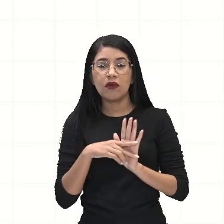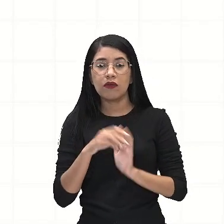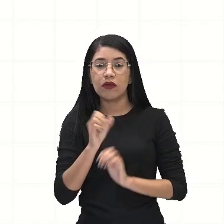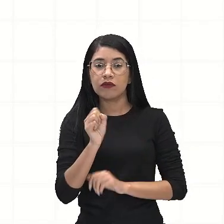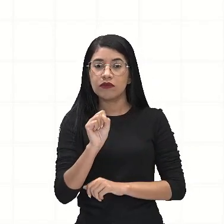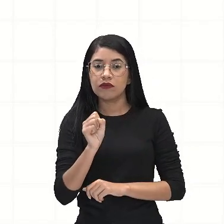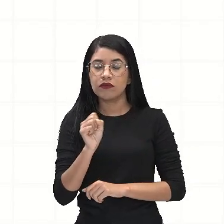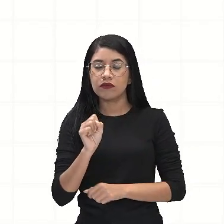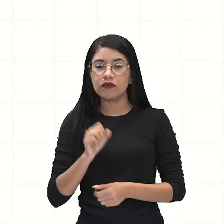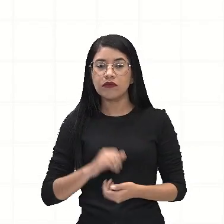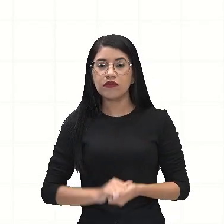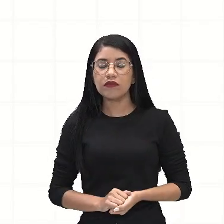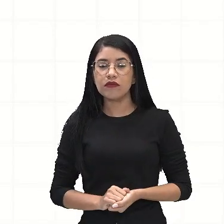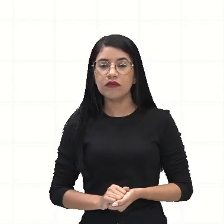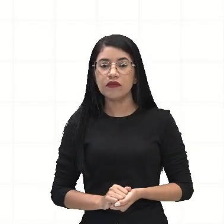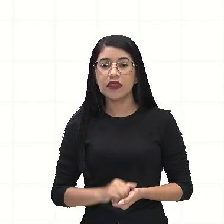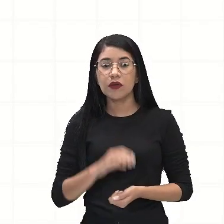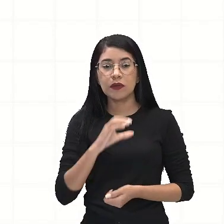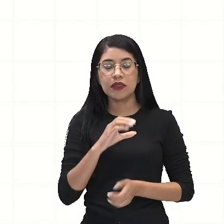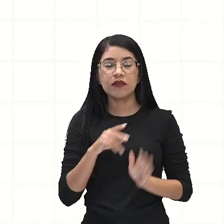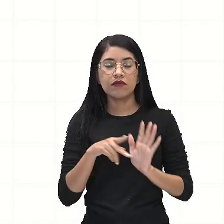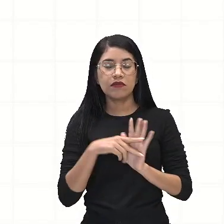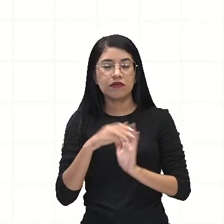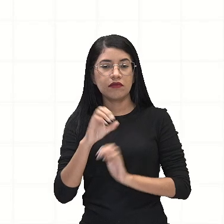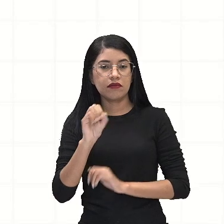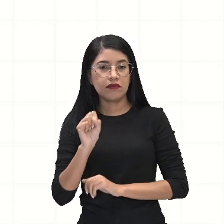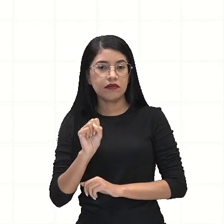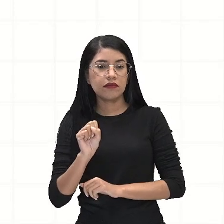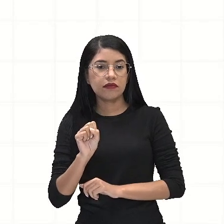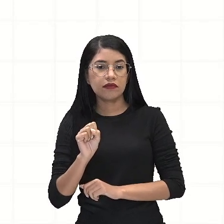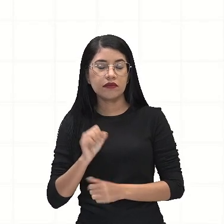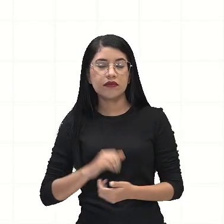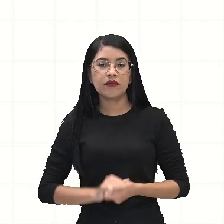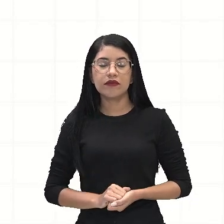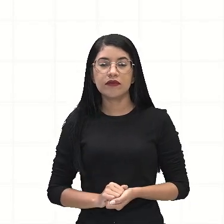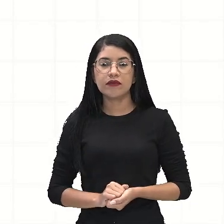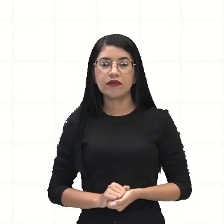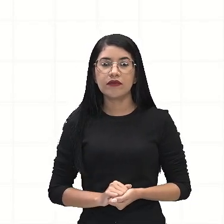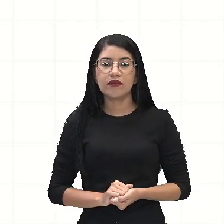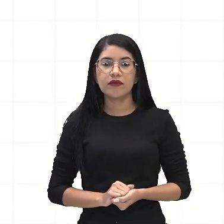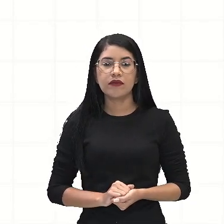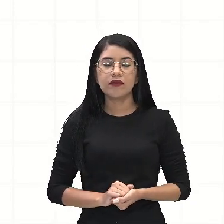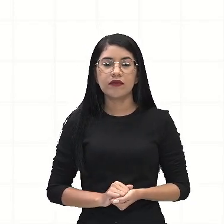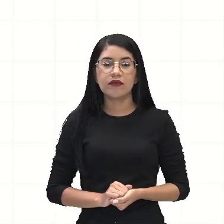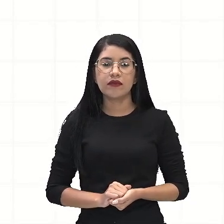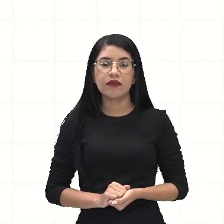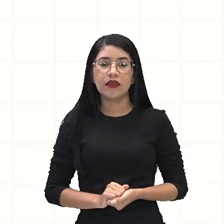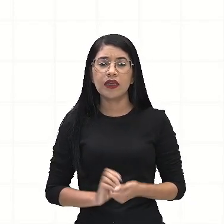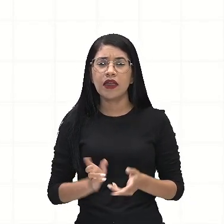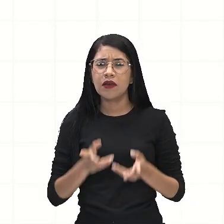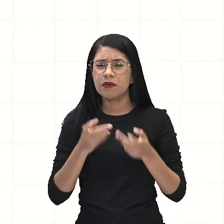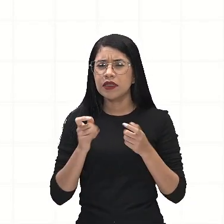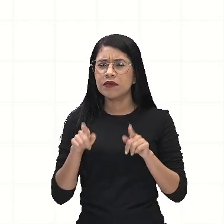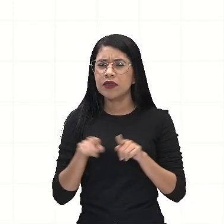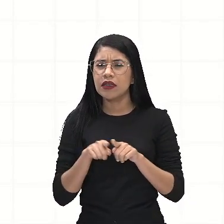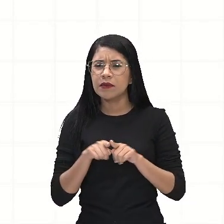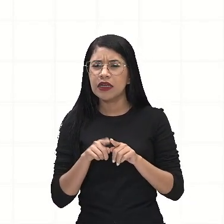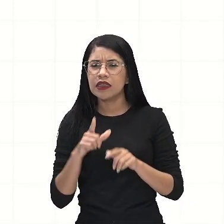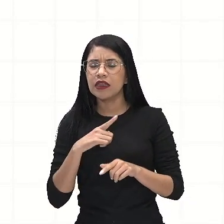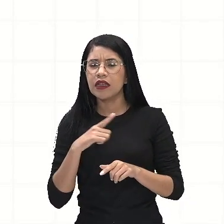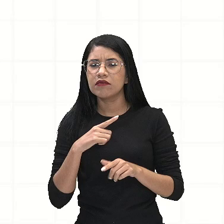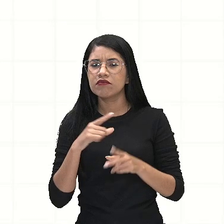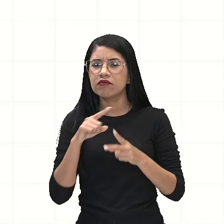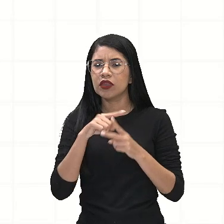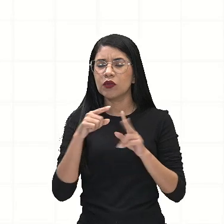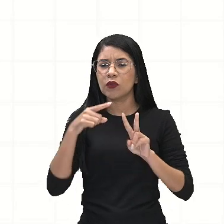8. Então, C é igual a 8. Ponto C é igual a 8. Olha, eu consigo ver que eu tenho duas raízes. Se eu